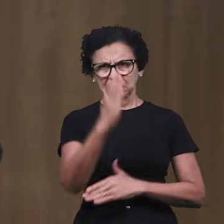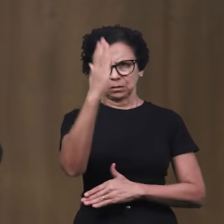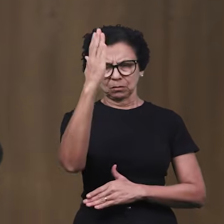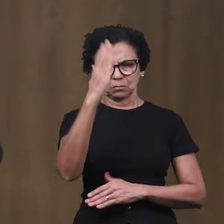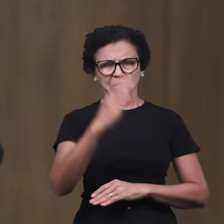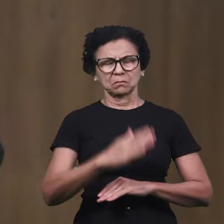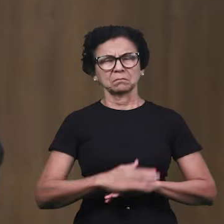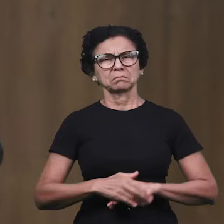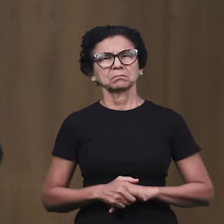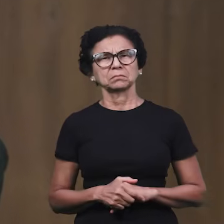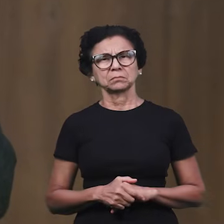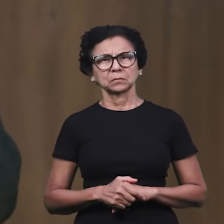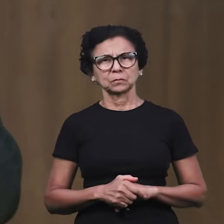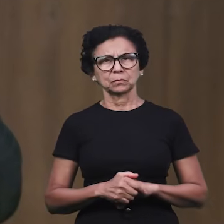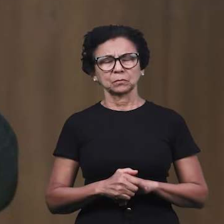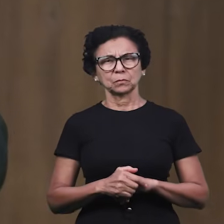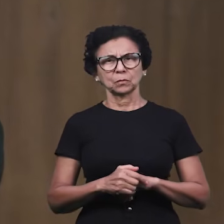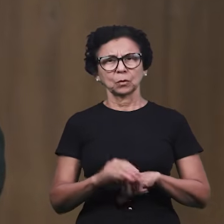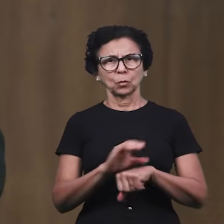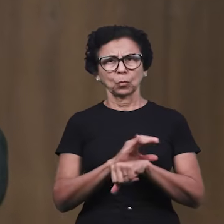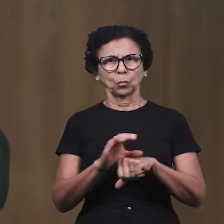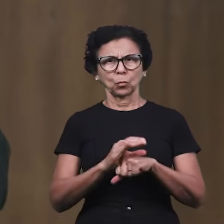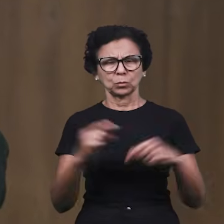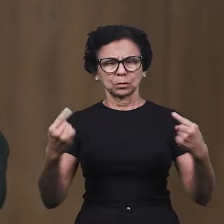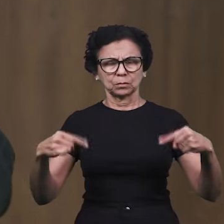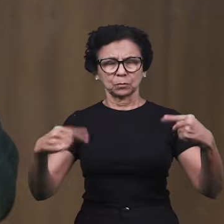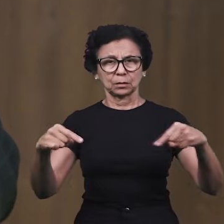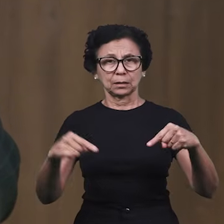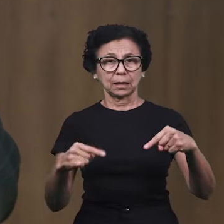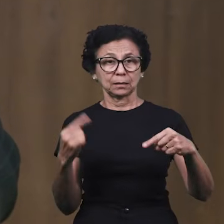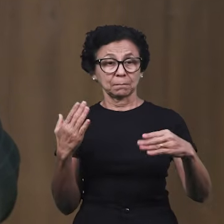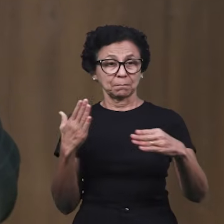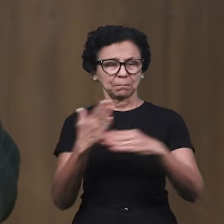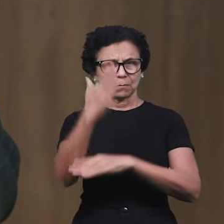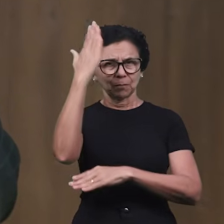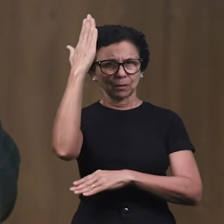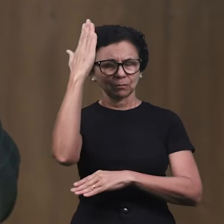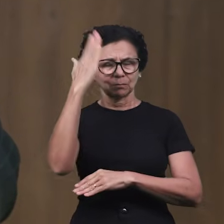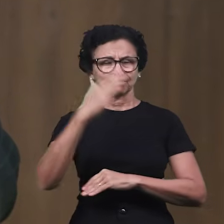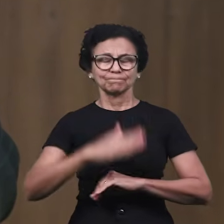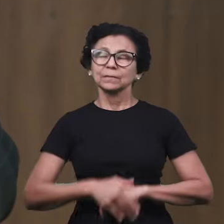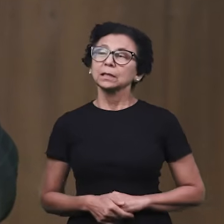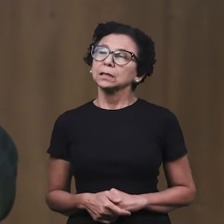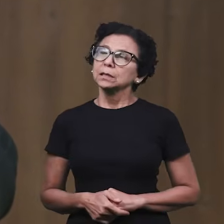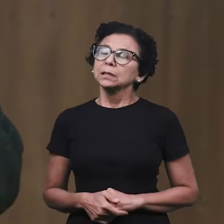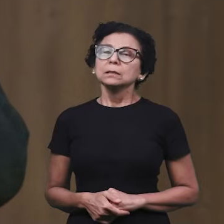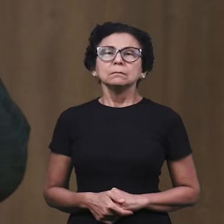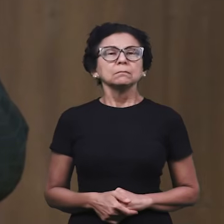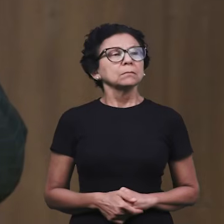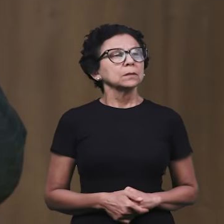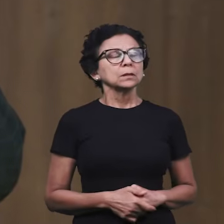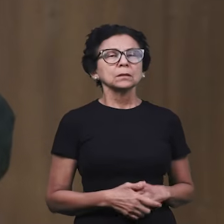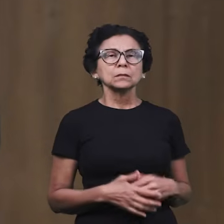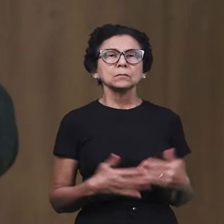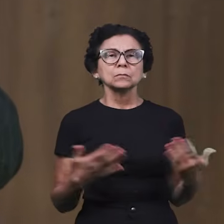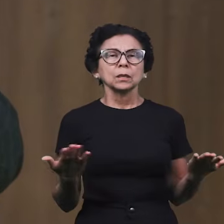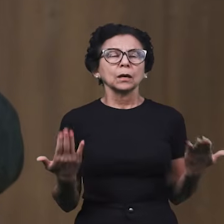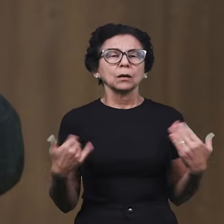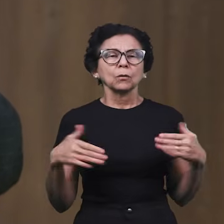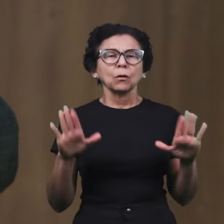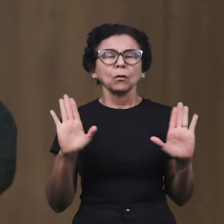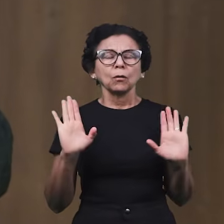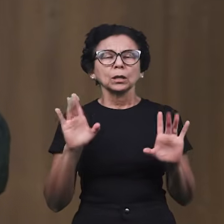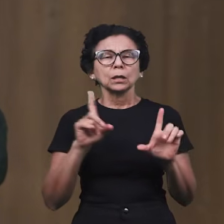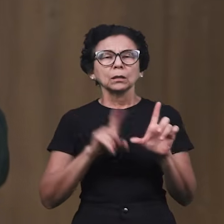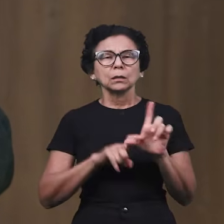bem requisitado, um curso bem disputado, né? E ele entende que agora ele tem que andar só com as pernas